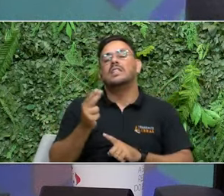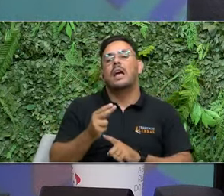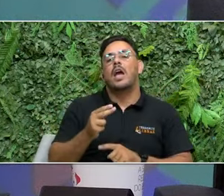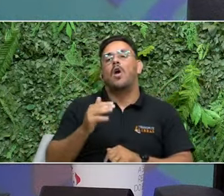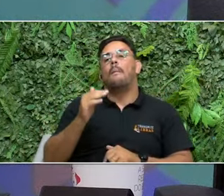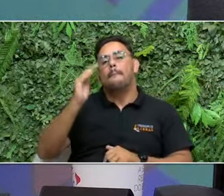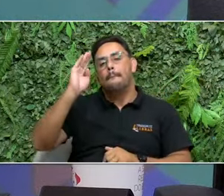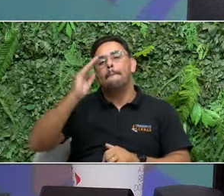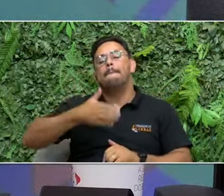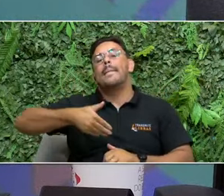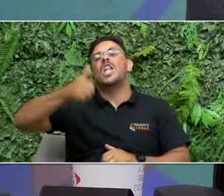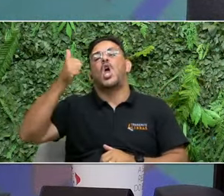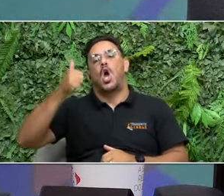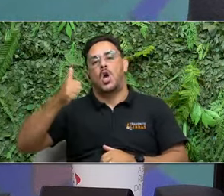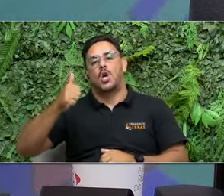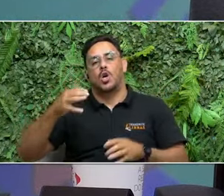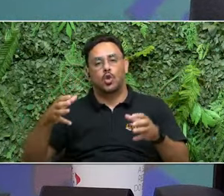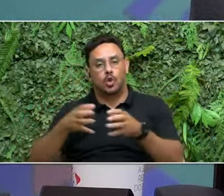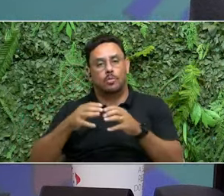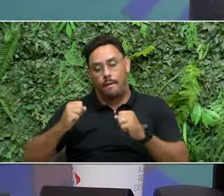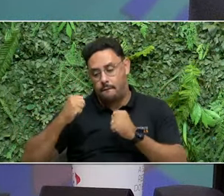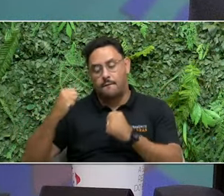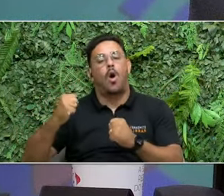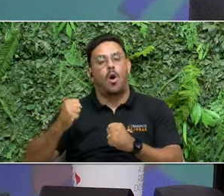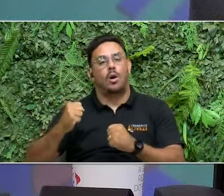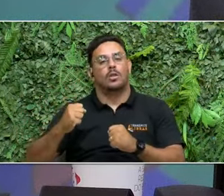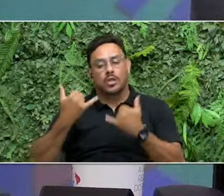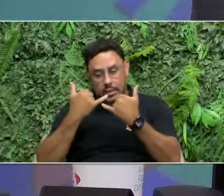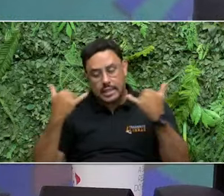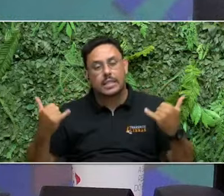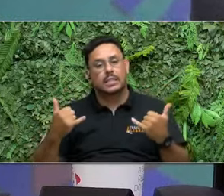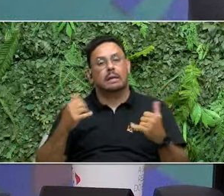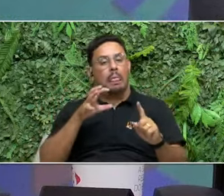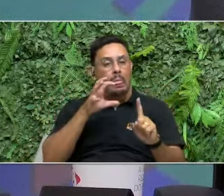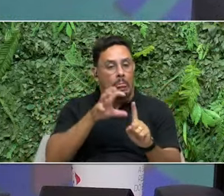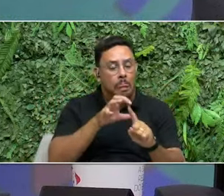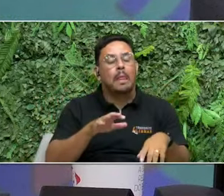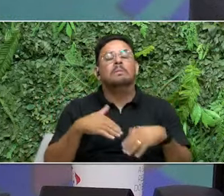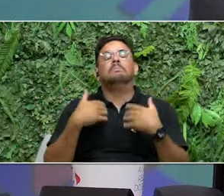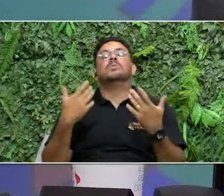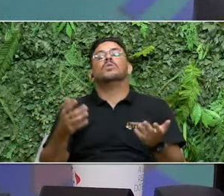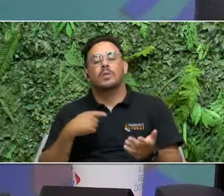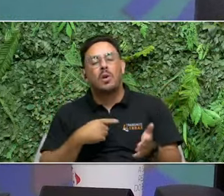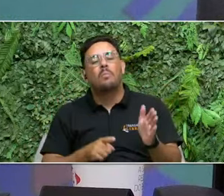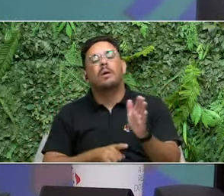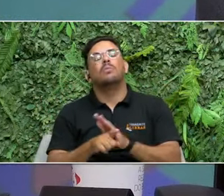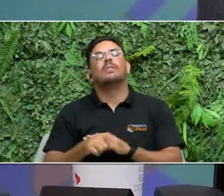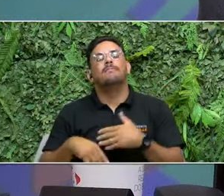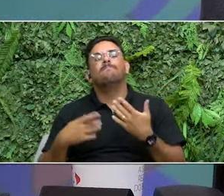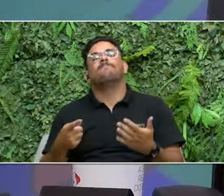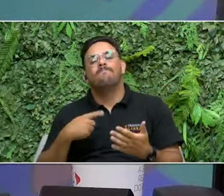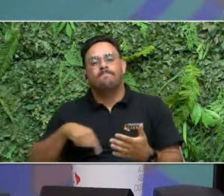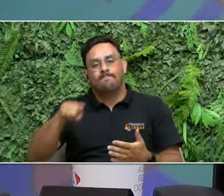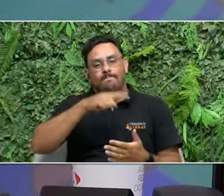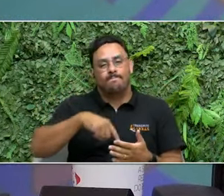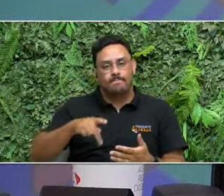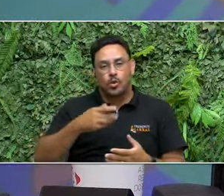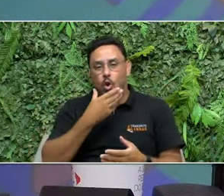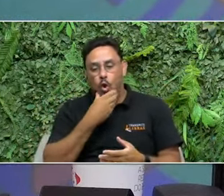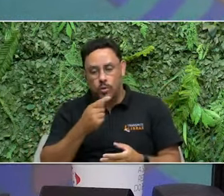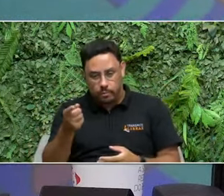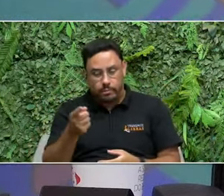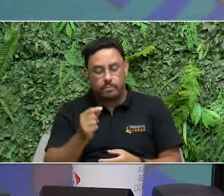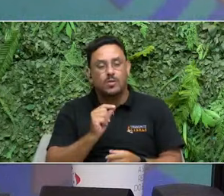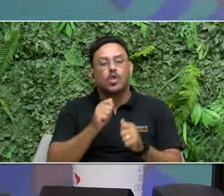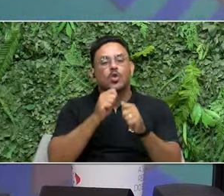mais forte quem entra com time né com mais energia quem entra mais pressionado n eu perguntei aí eh aos nossos comentaristas